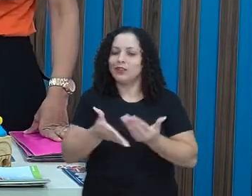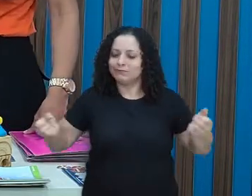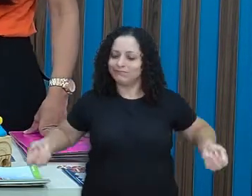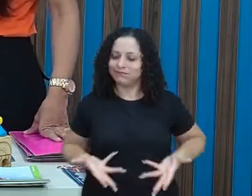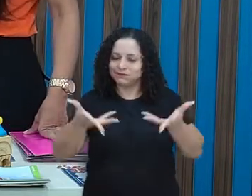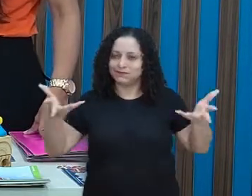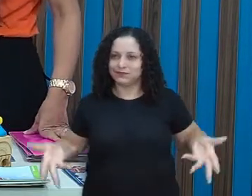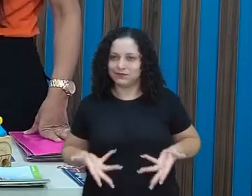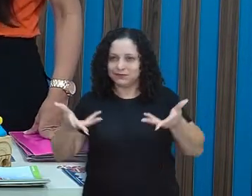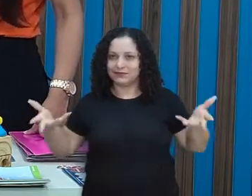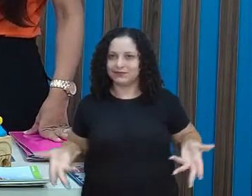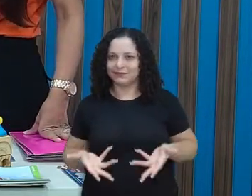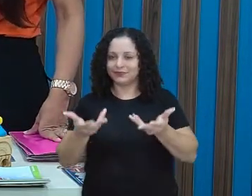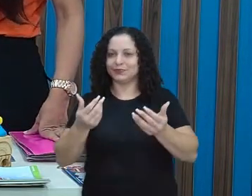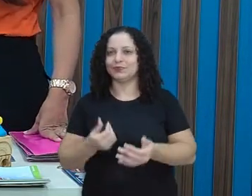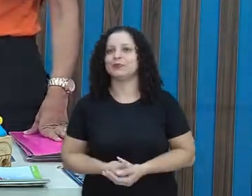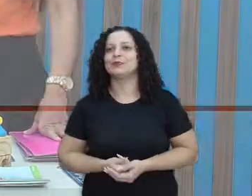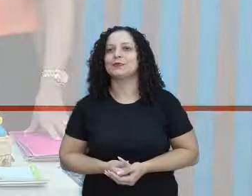estimulando.